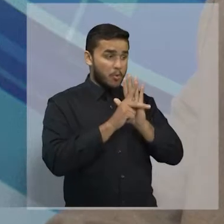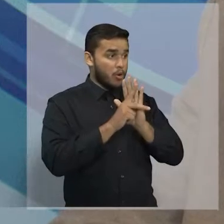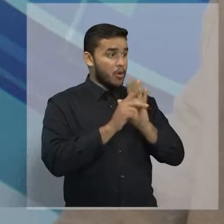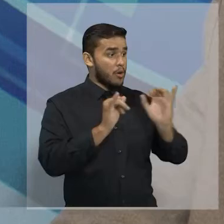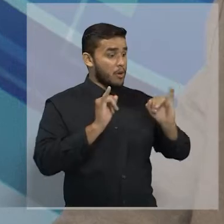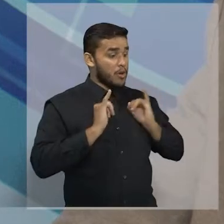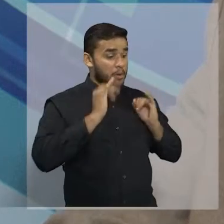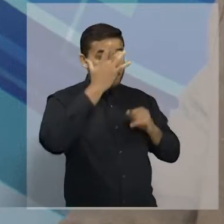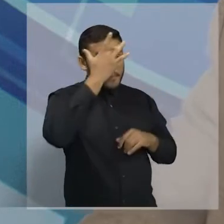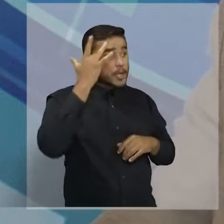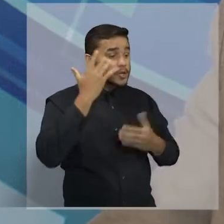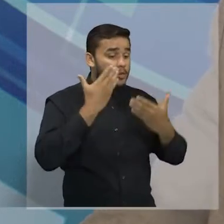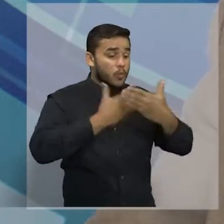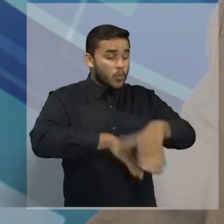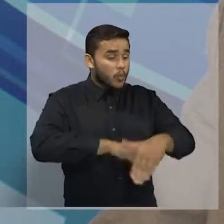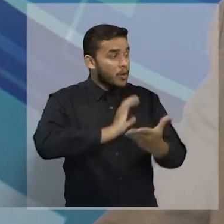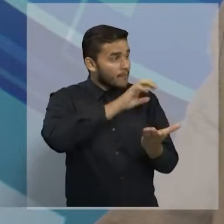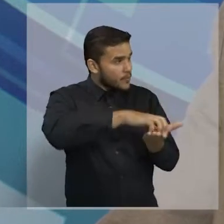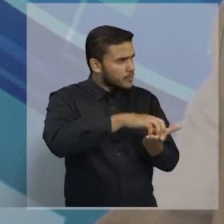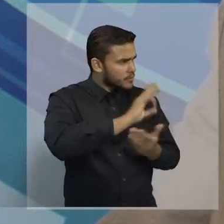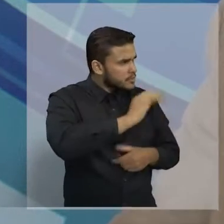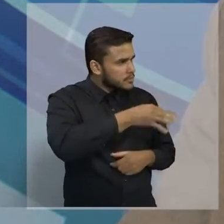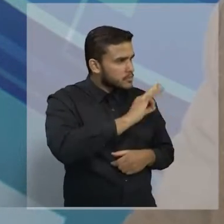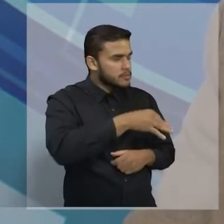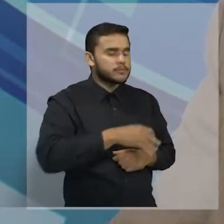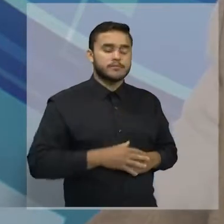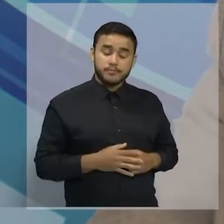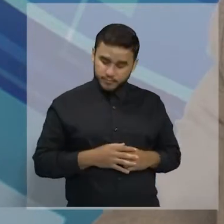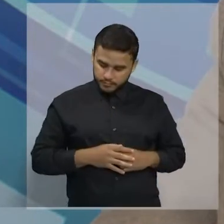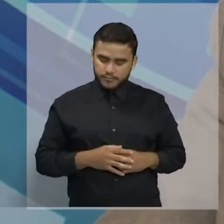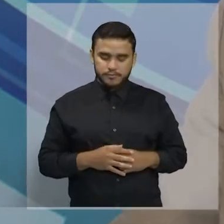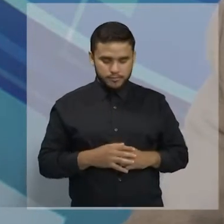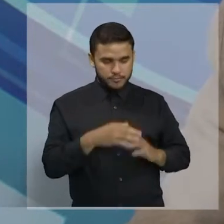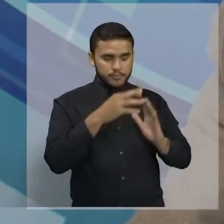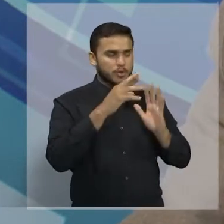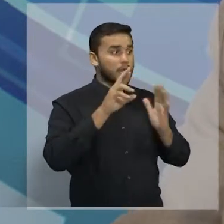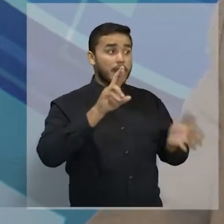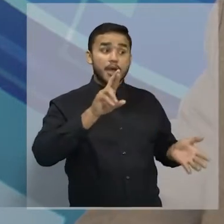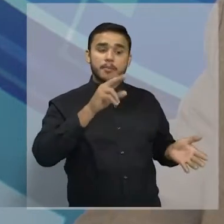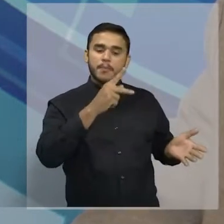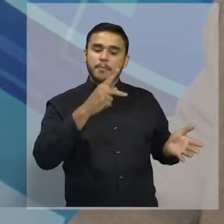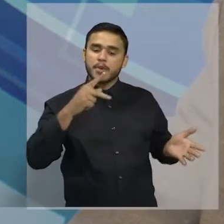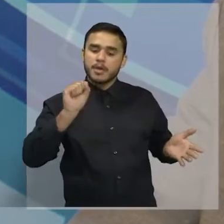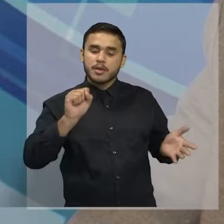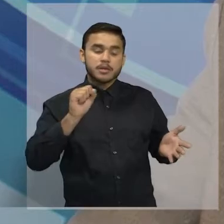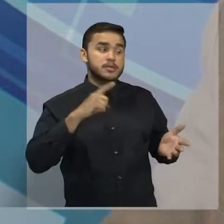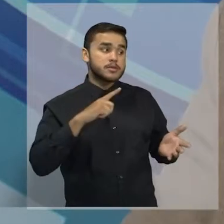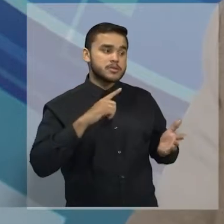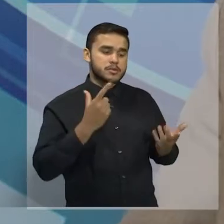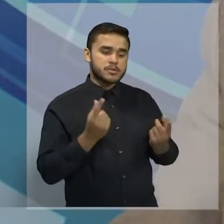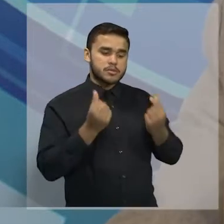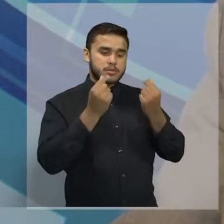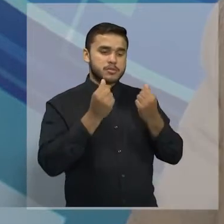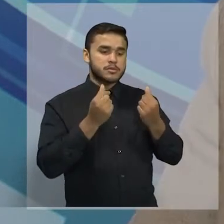Previdência dos Servidores, que são os funcionários públicos. Eles contribuem de 11%, aí tem Estado já 14%. O Ceará é um